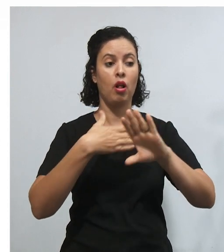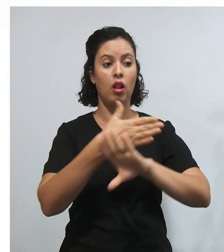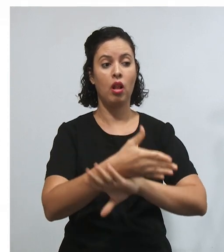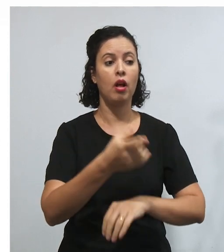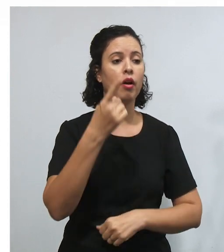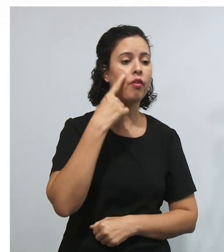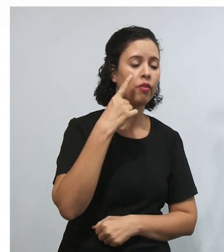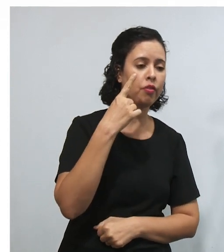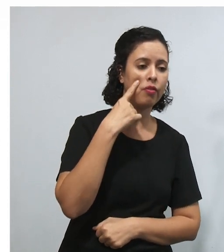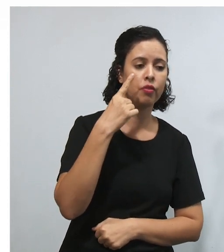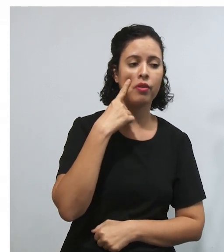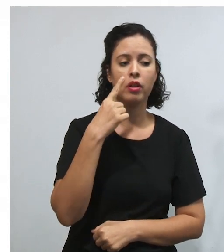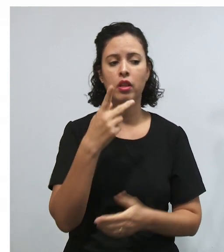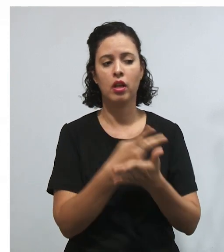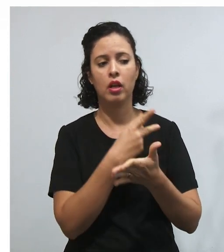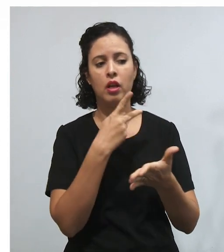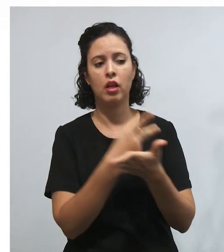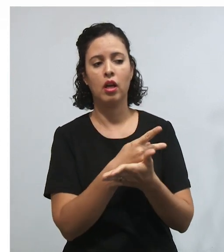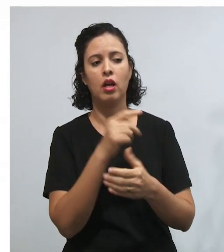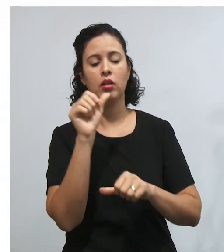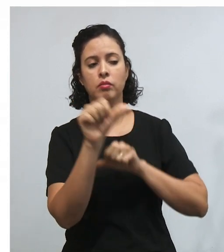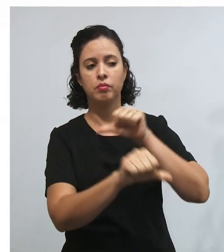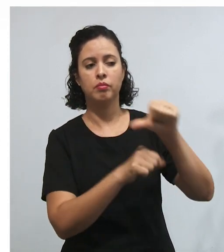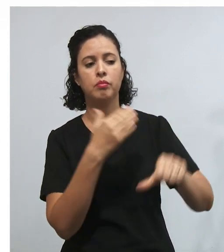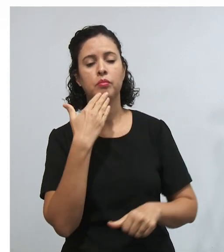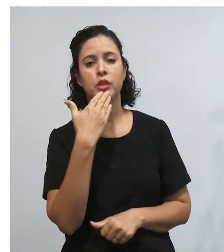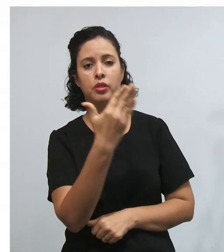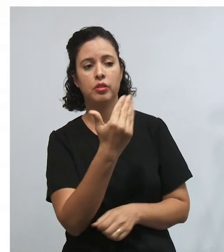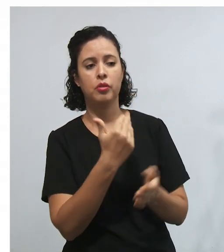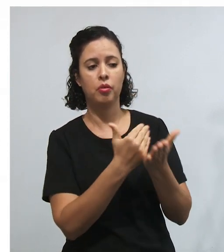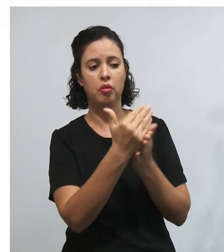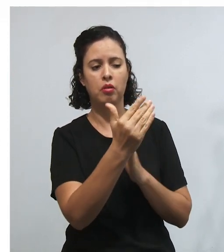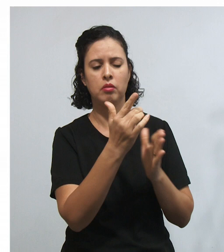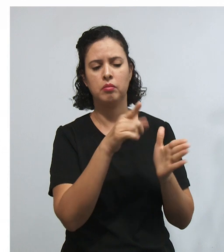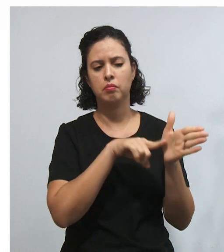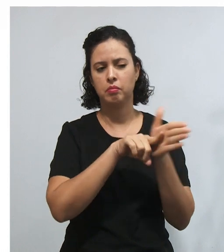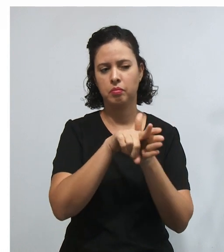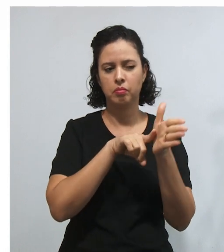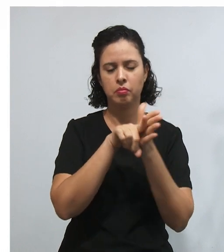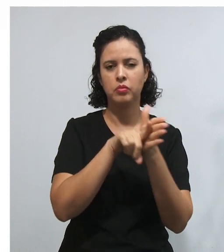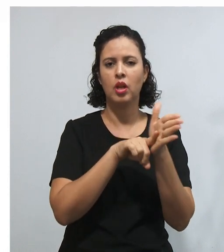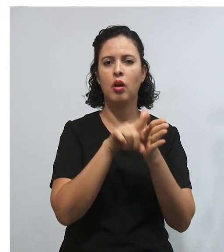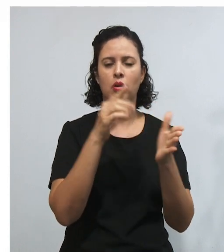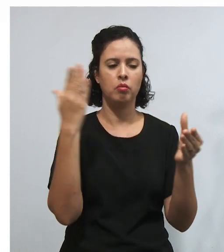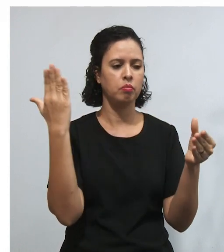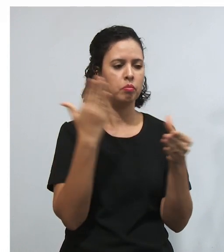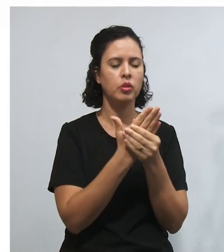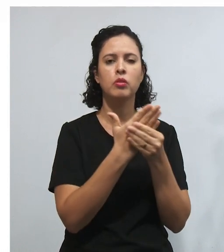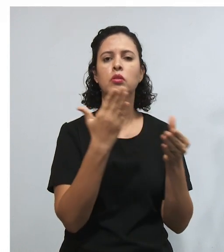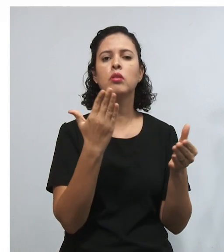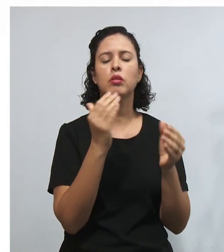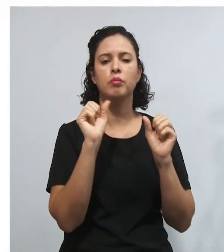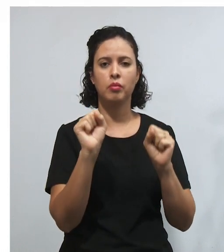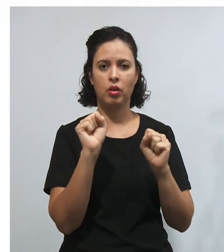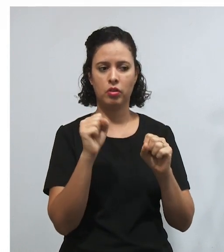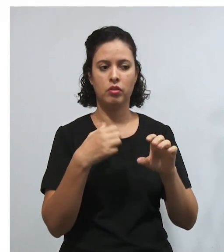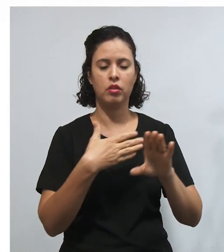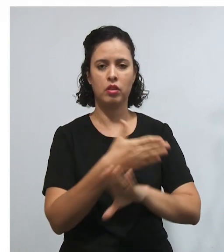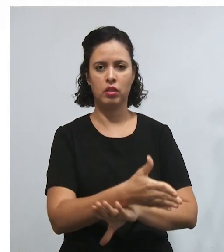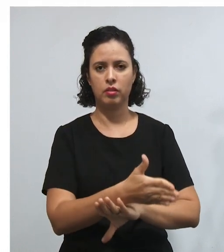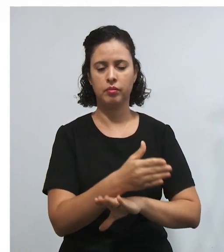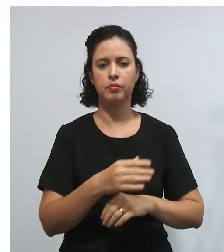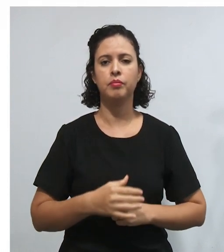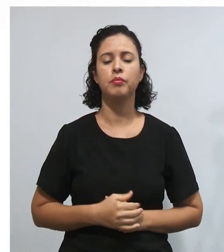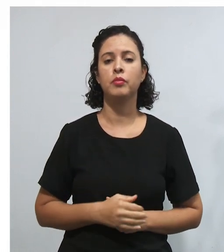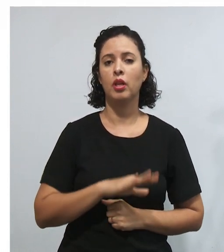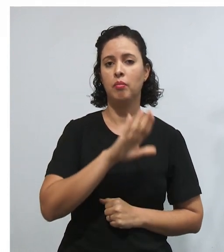ver que a coisa está errada, solicitar providências, pedir para instaurar o inquérito, ele pode entrar com uma ação civil pública, ele pode agir,